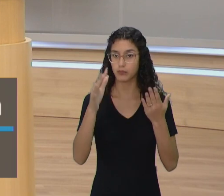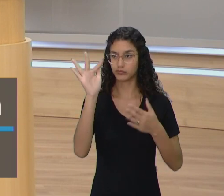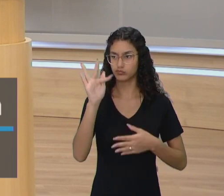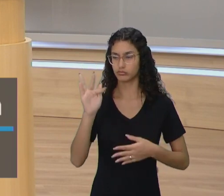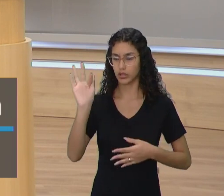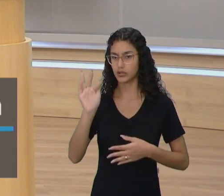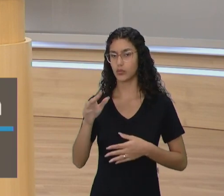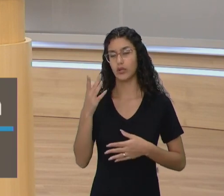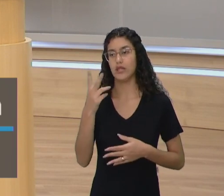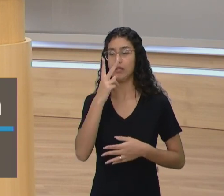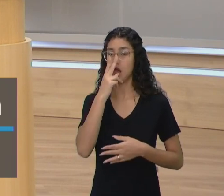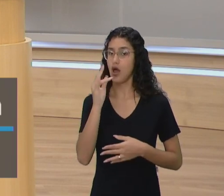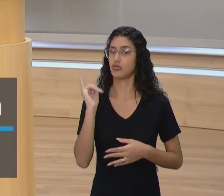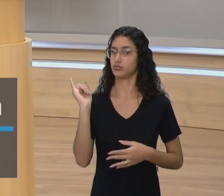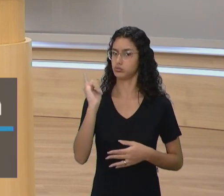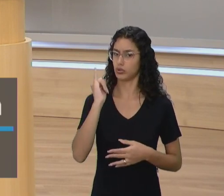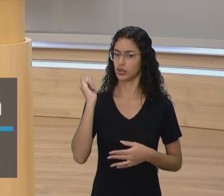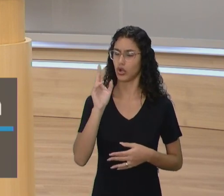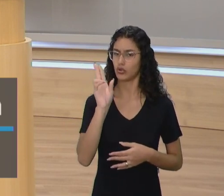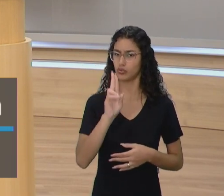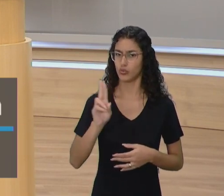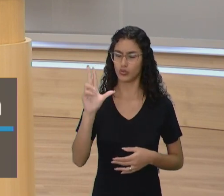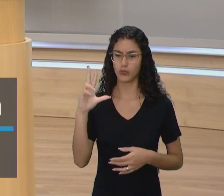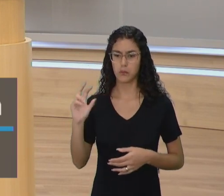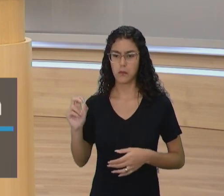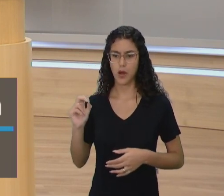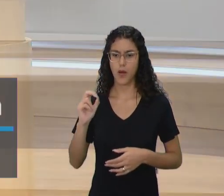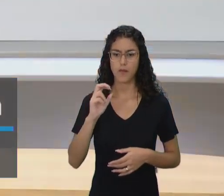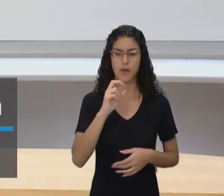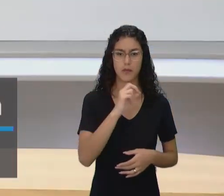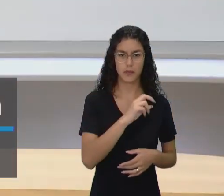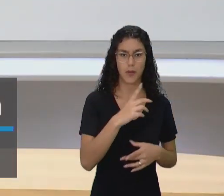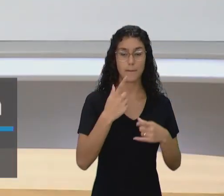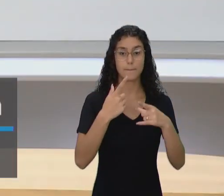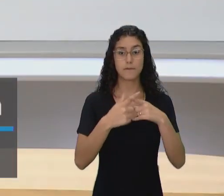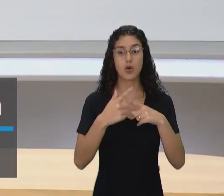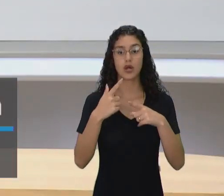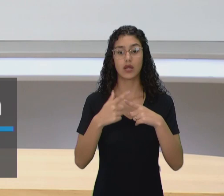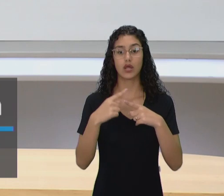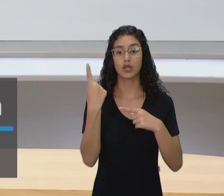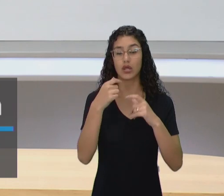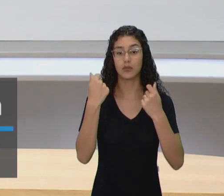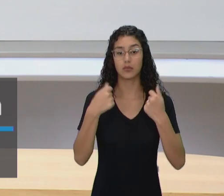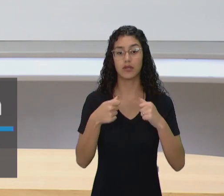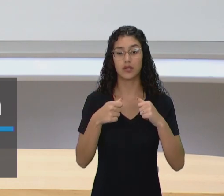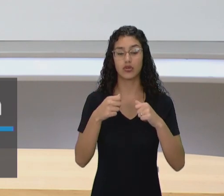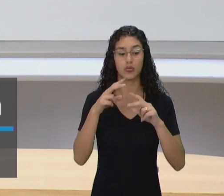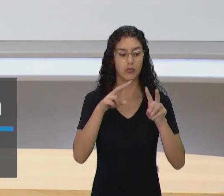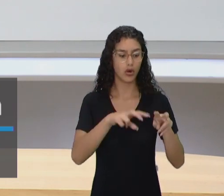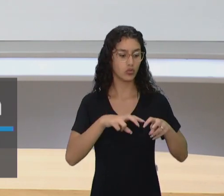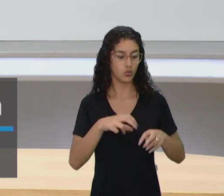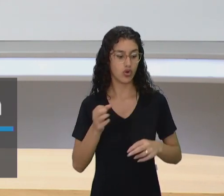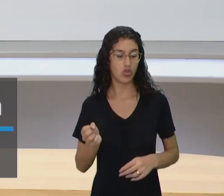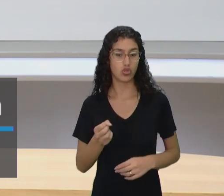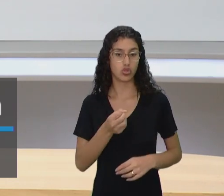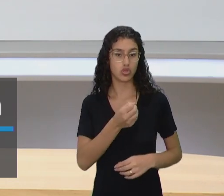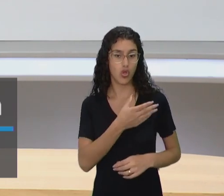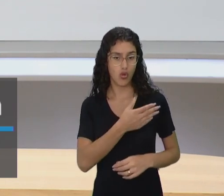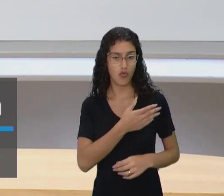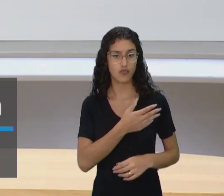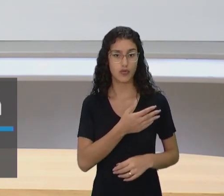ele considera importante o uso de agrotóxicos, porque precisamos de uma agricultura moderna e que